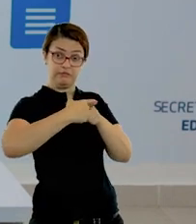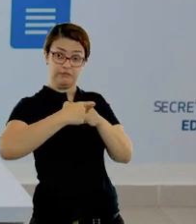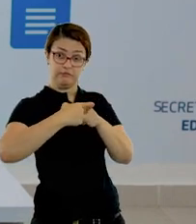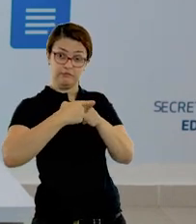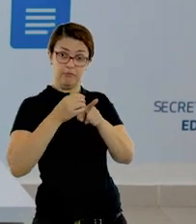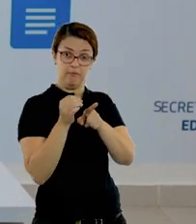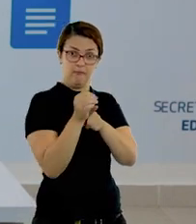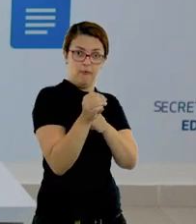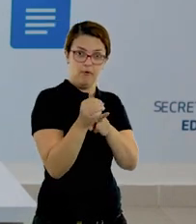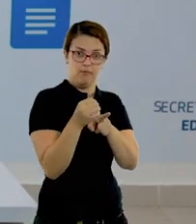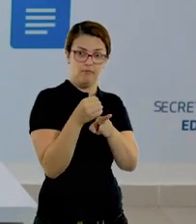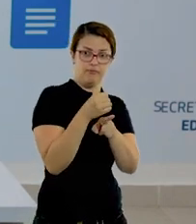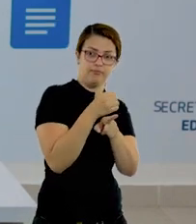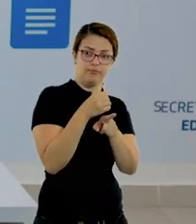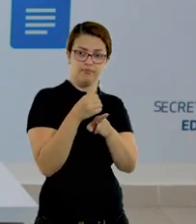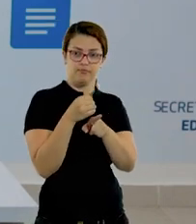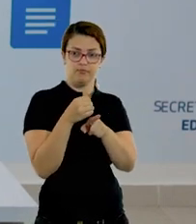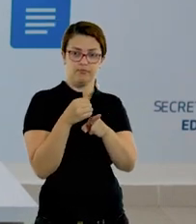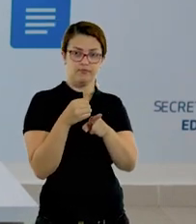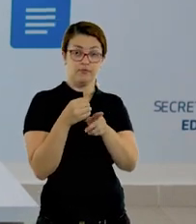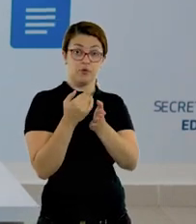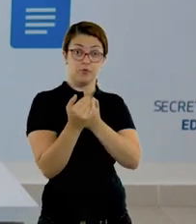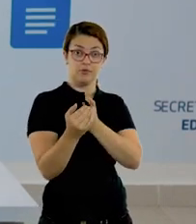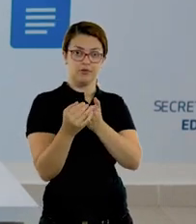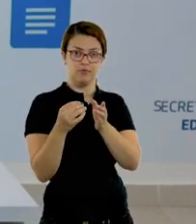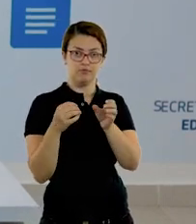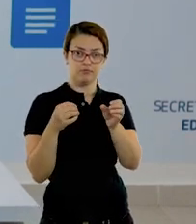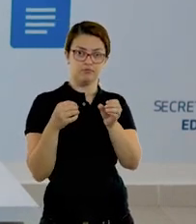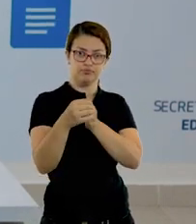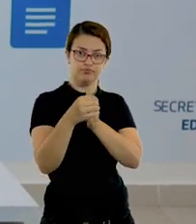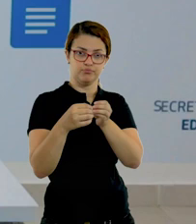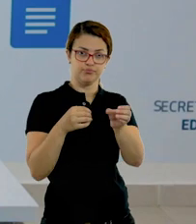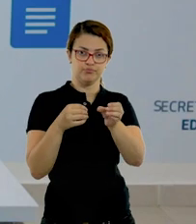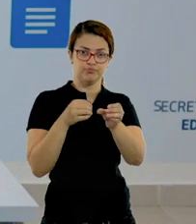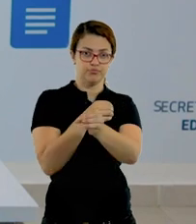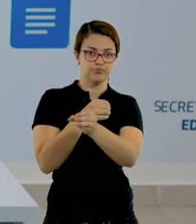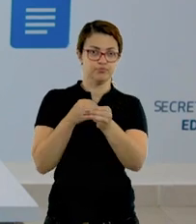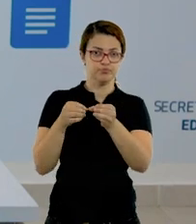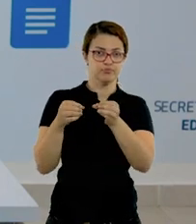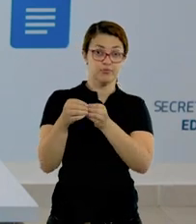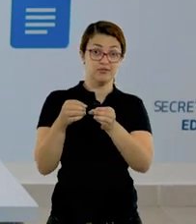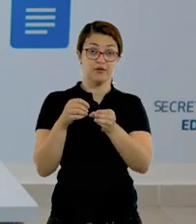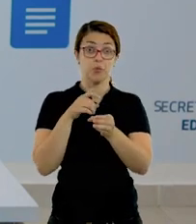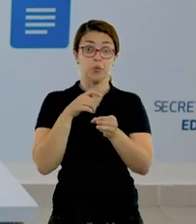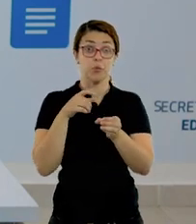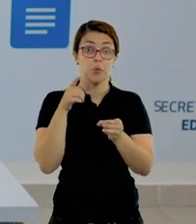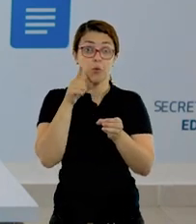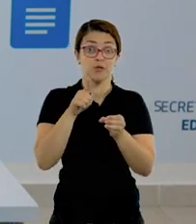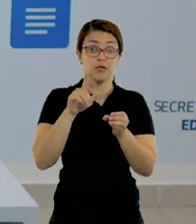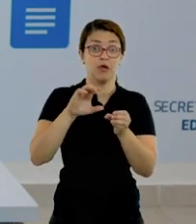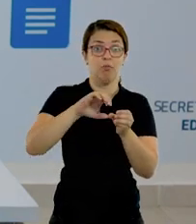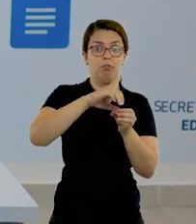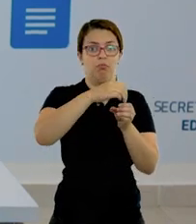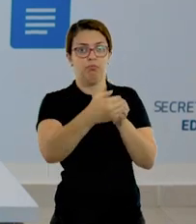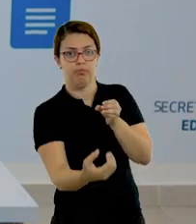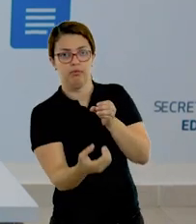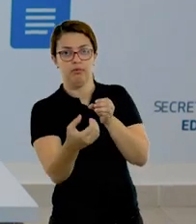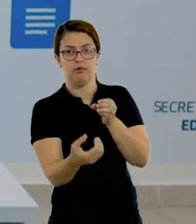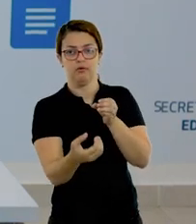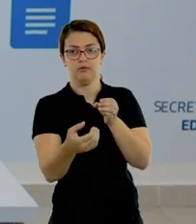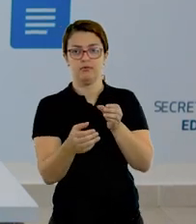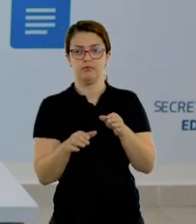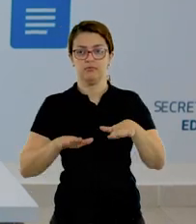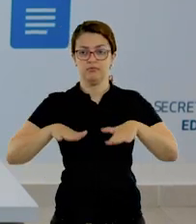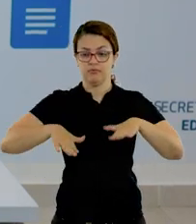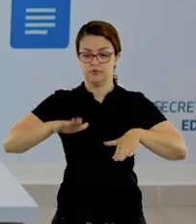a superfície da caixa começar a vibrar e os bonecos começar a se mexer até um conseguir derrubar o outro, tá bom? Então